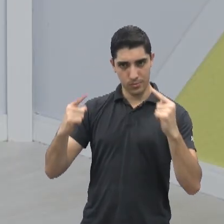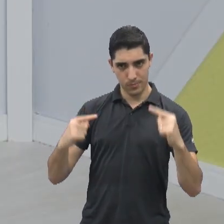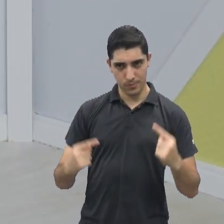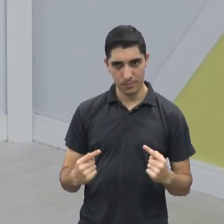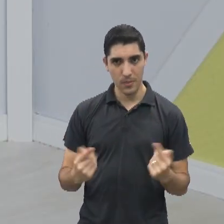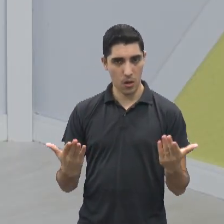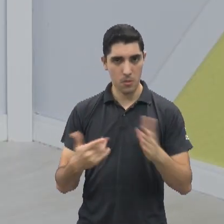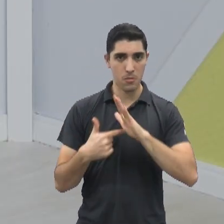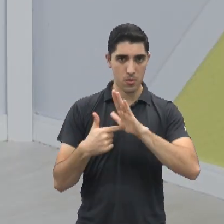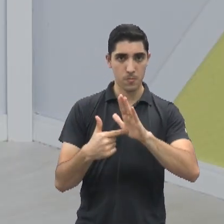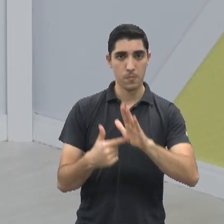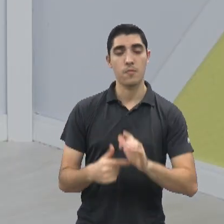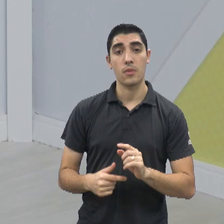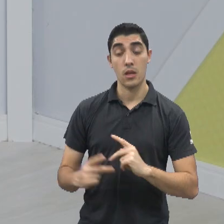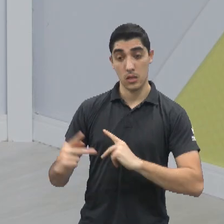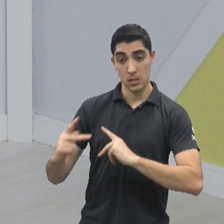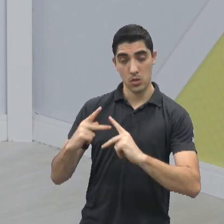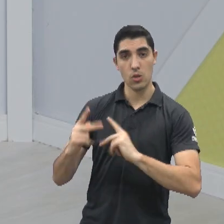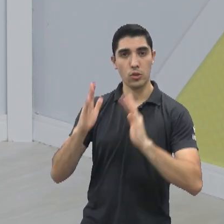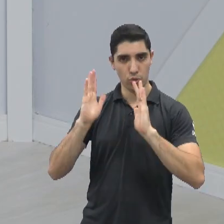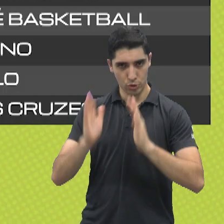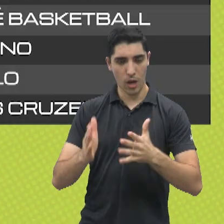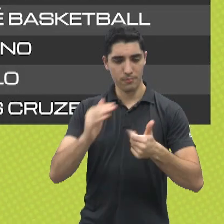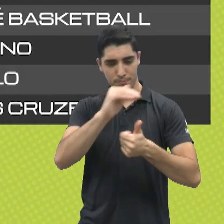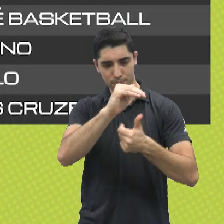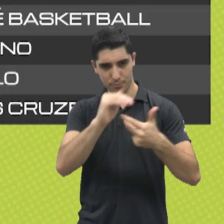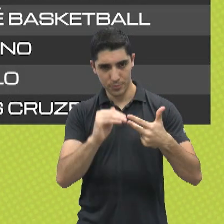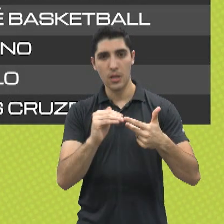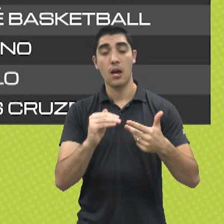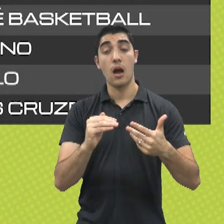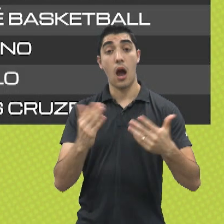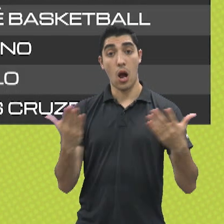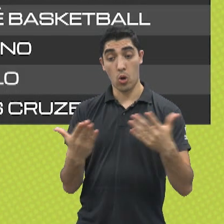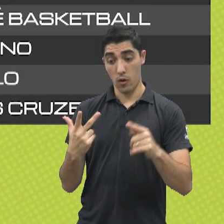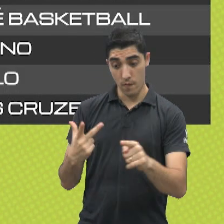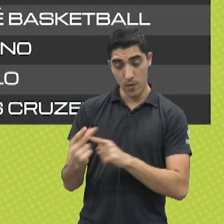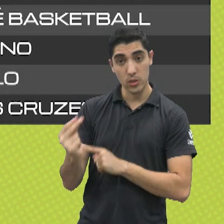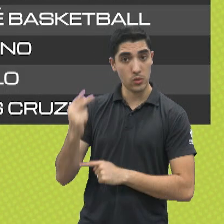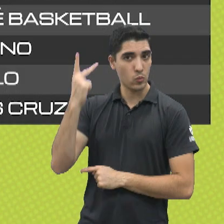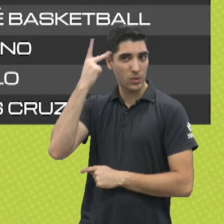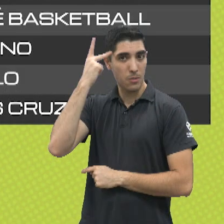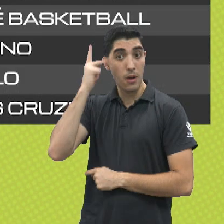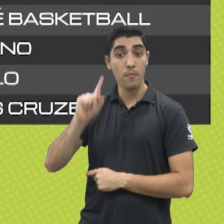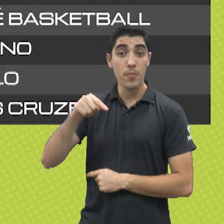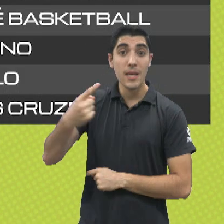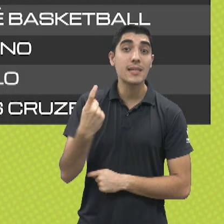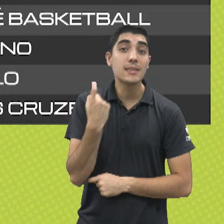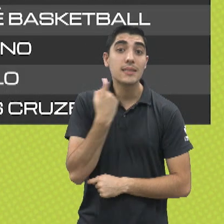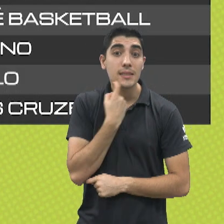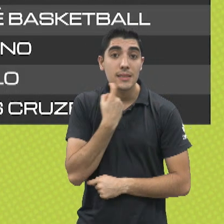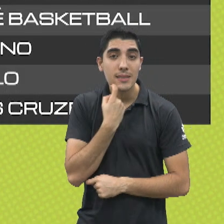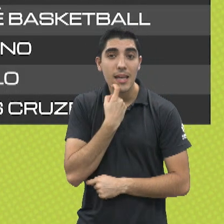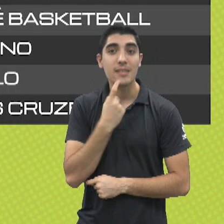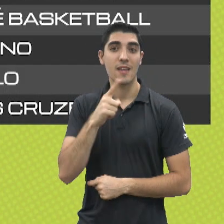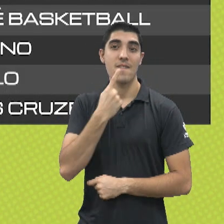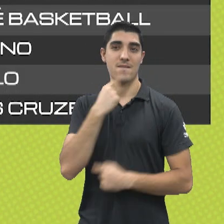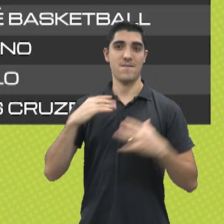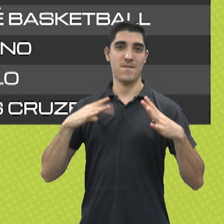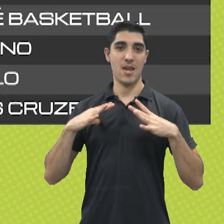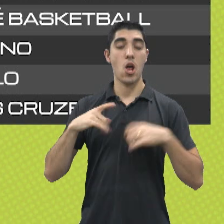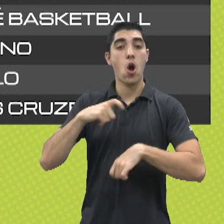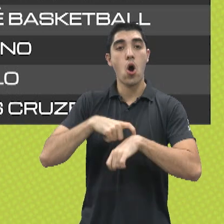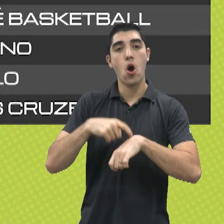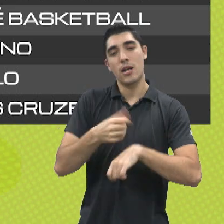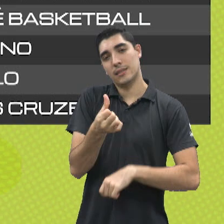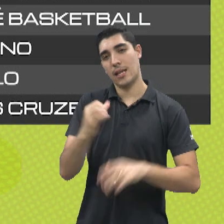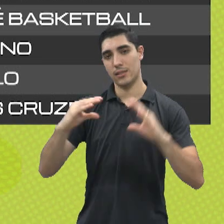o São José aí teve esses jogos, né? Ganhou do São Paulo na segunda-feira e na sexta-feira, feriado, às 18 horas,